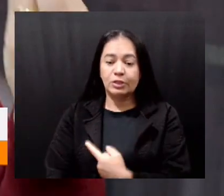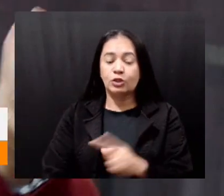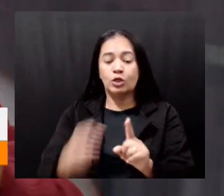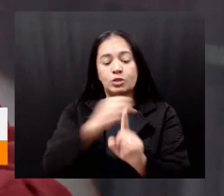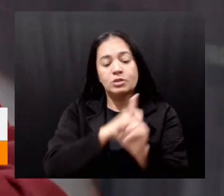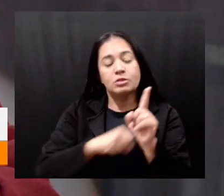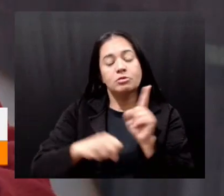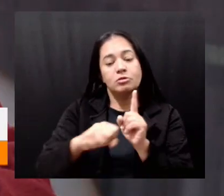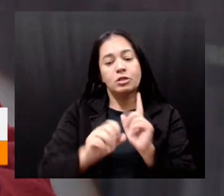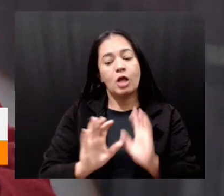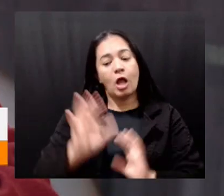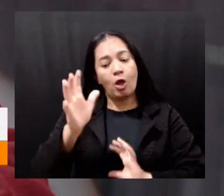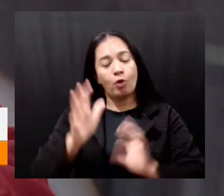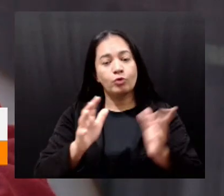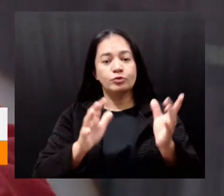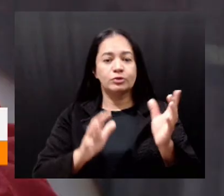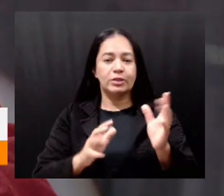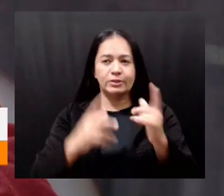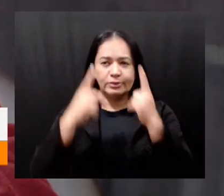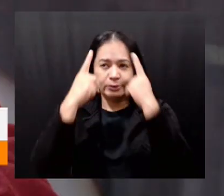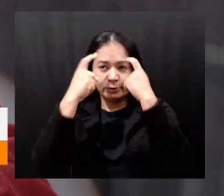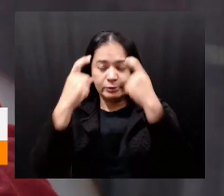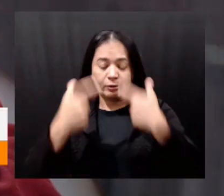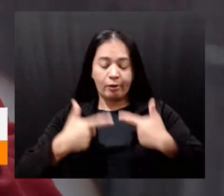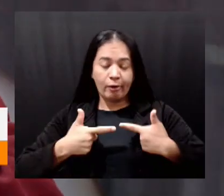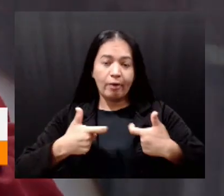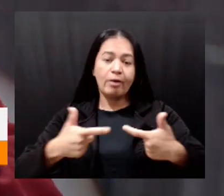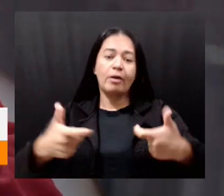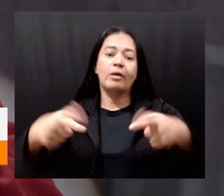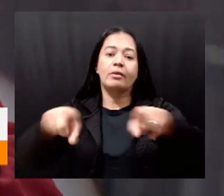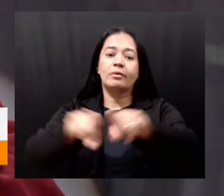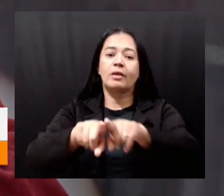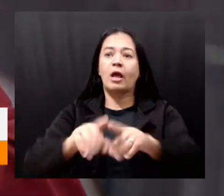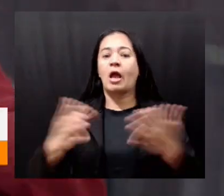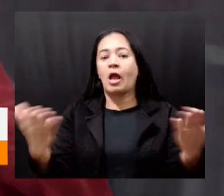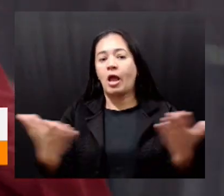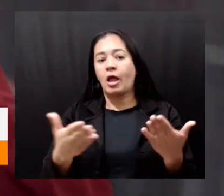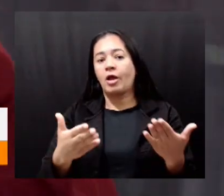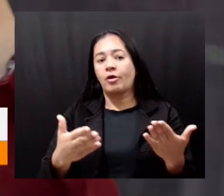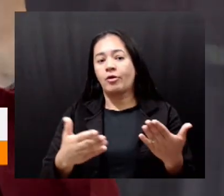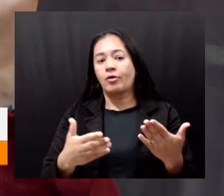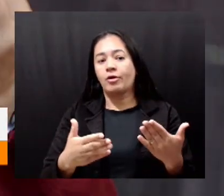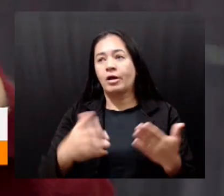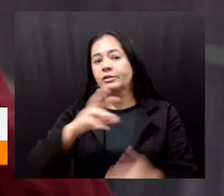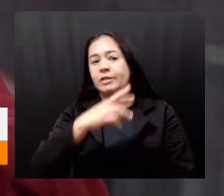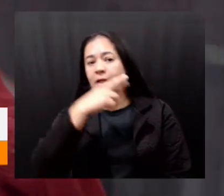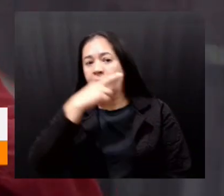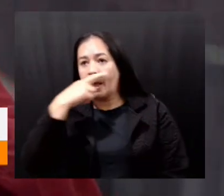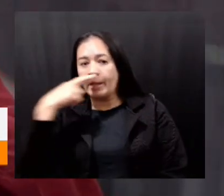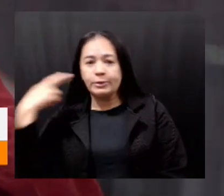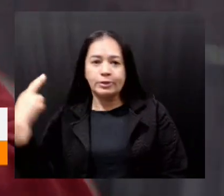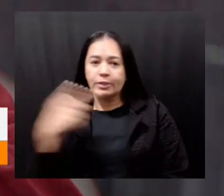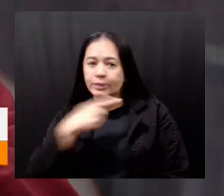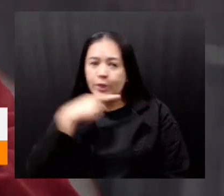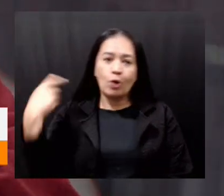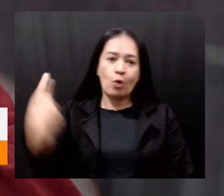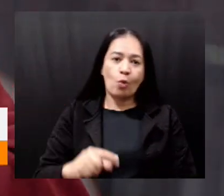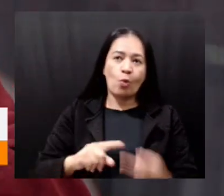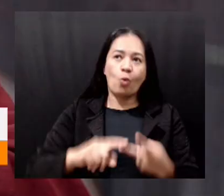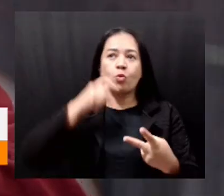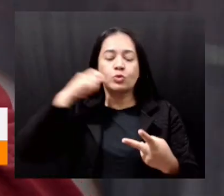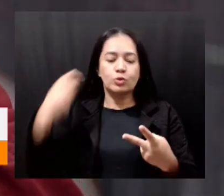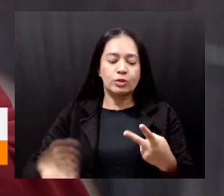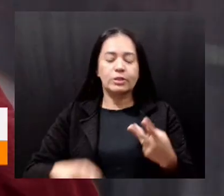uma soma de guerras, né? Tem a guerra que está acontecendo lá entre Rússia e Ucrânia, que está acontecendo entre Israel e Irã, né?